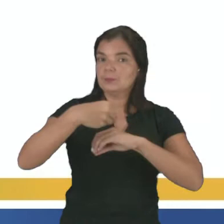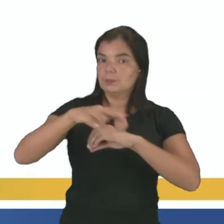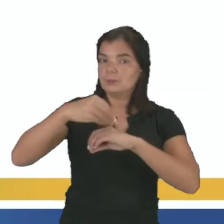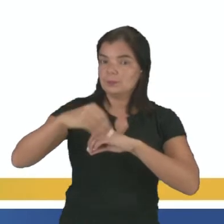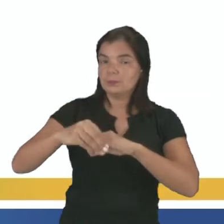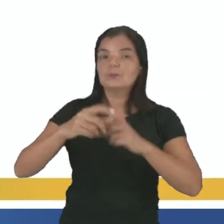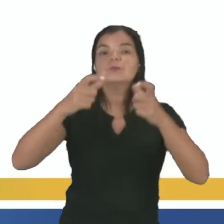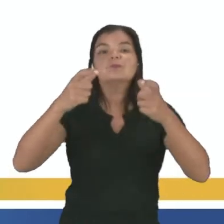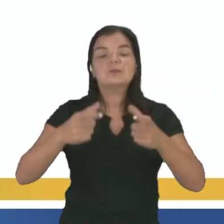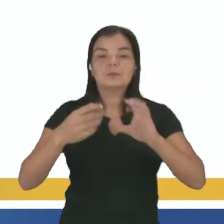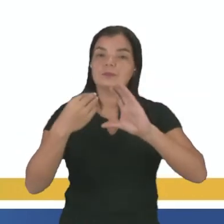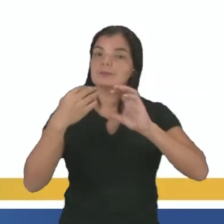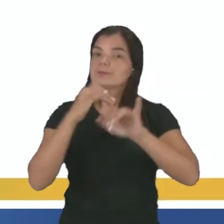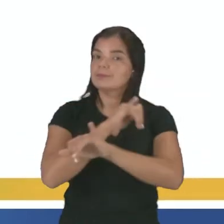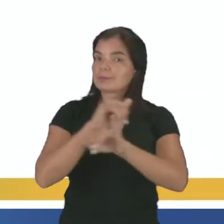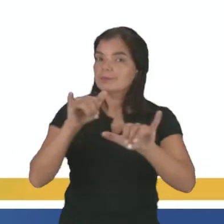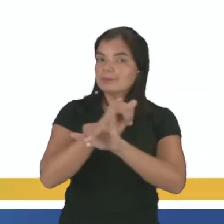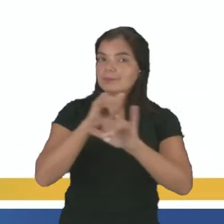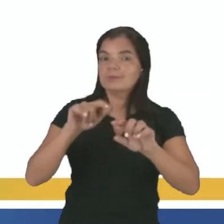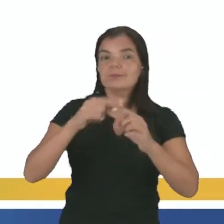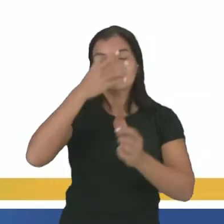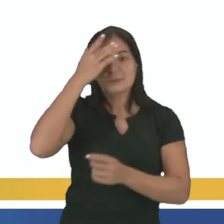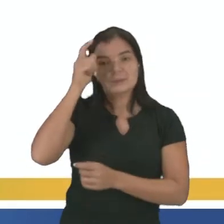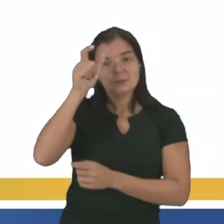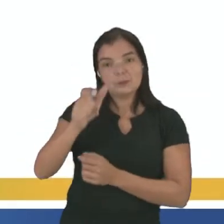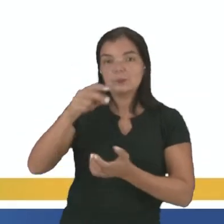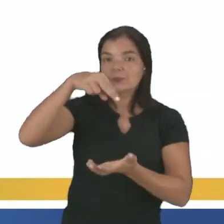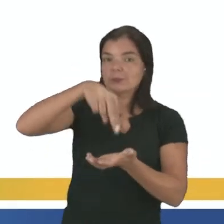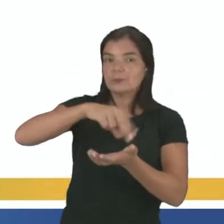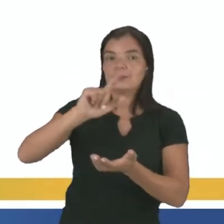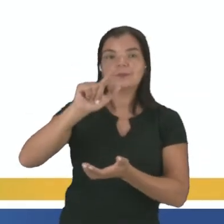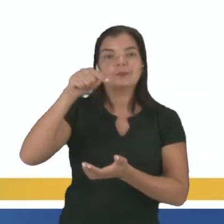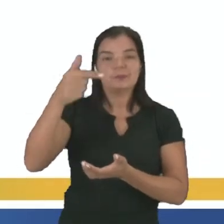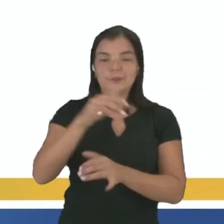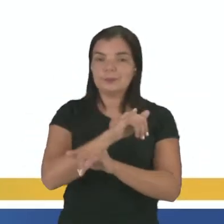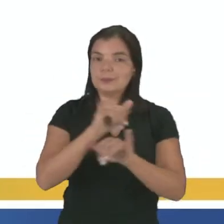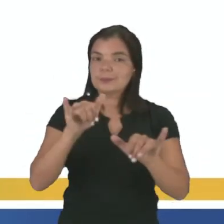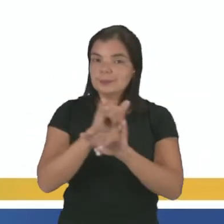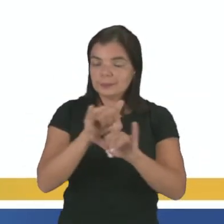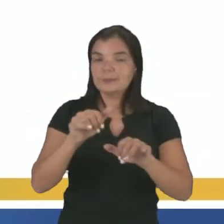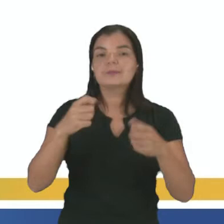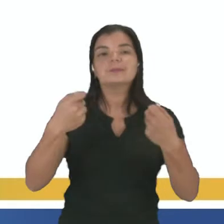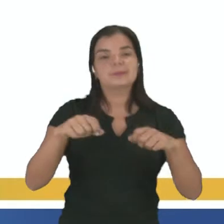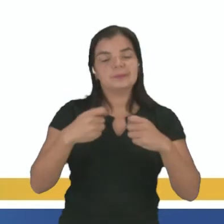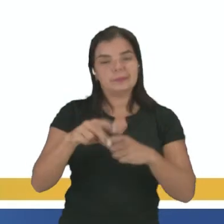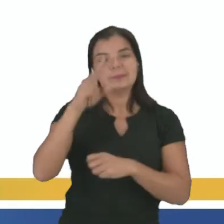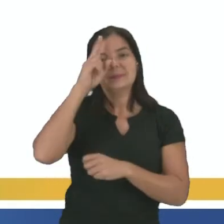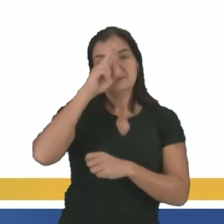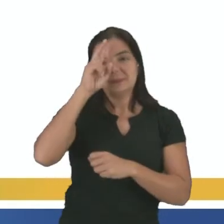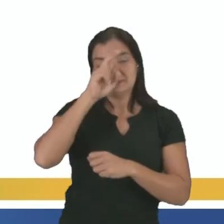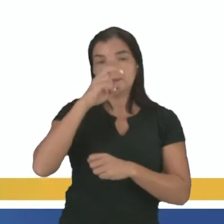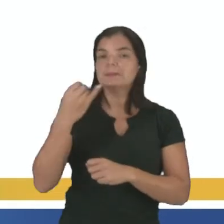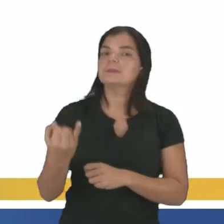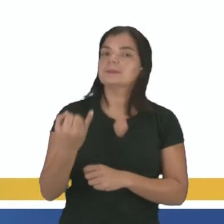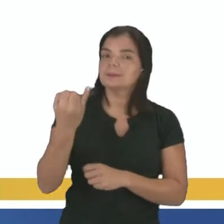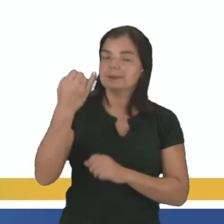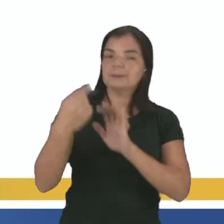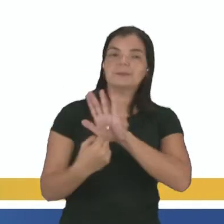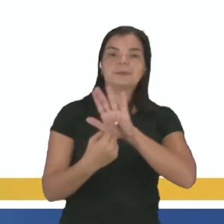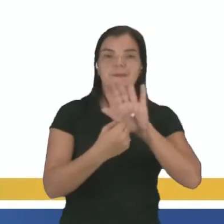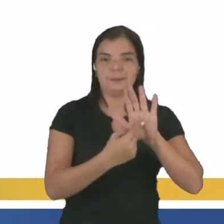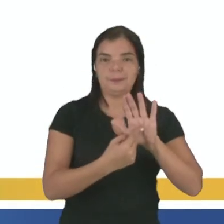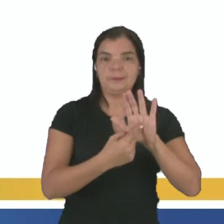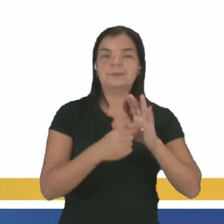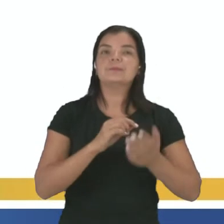foi divulgado, quem atua como personagens, dentre outros dados que devem ser relevantes e apresentados